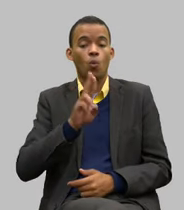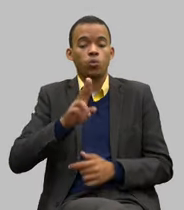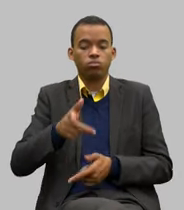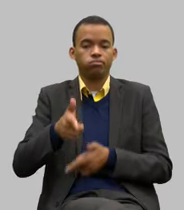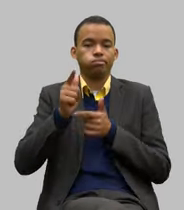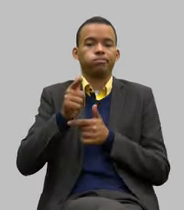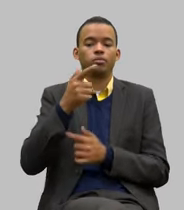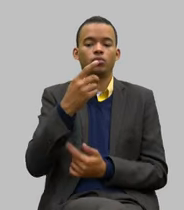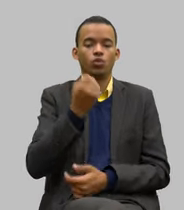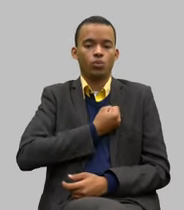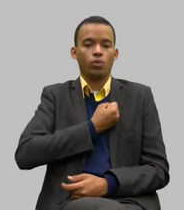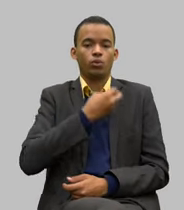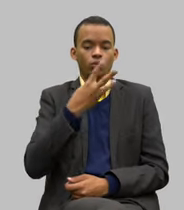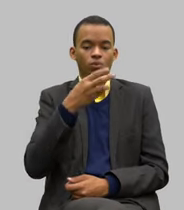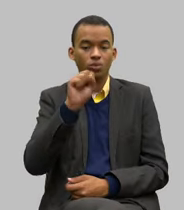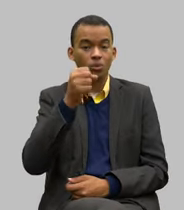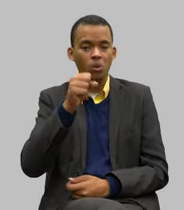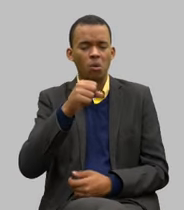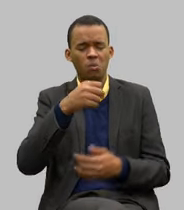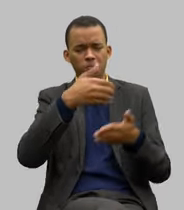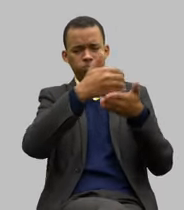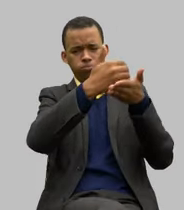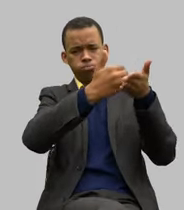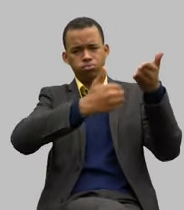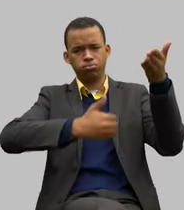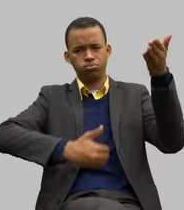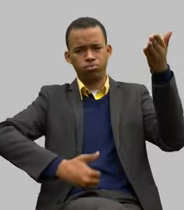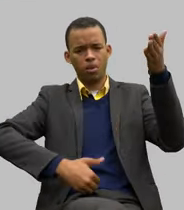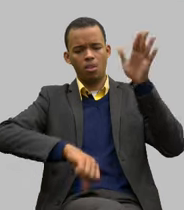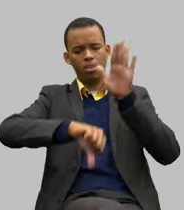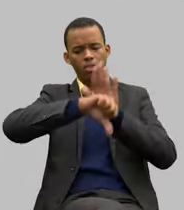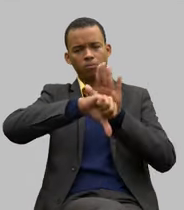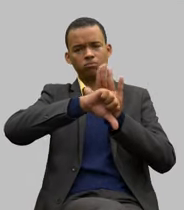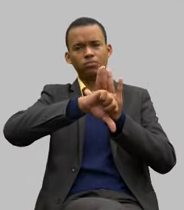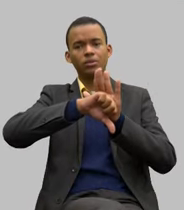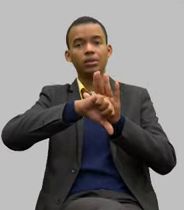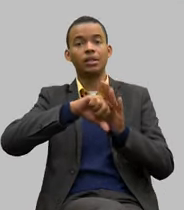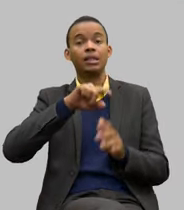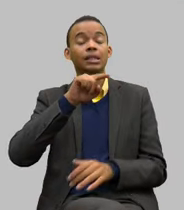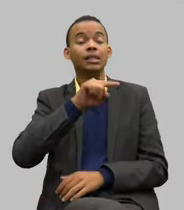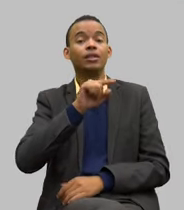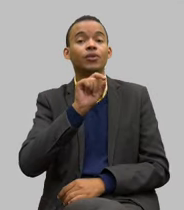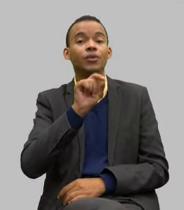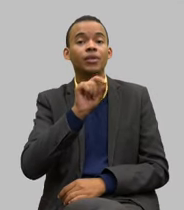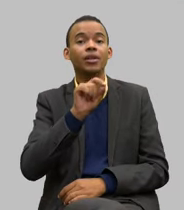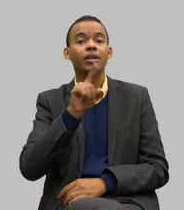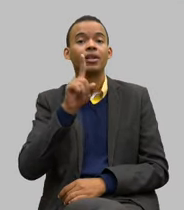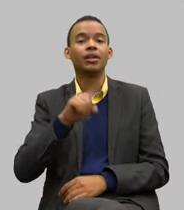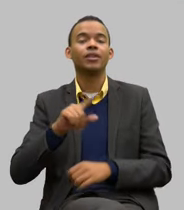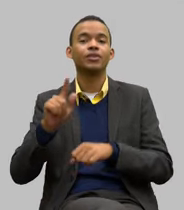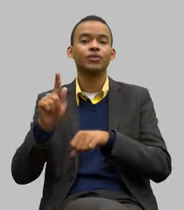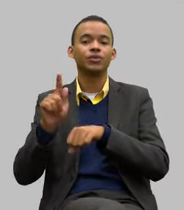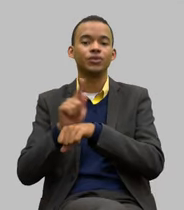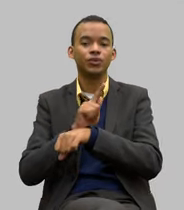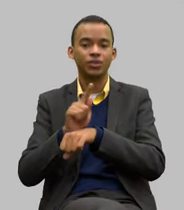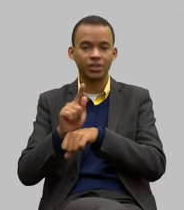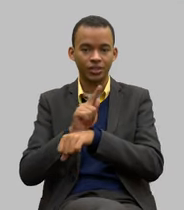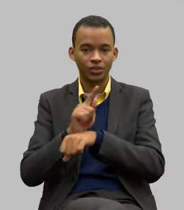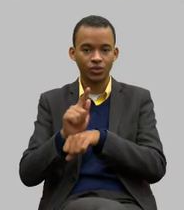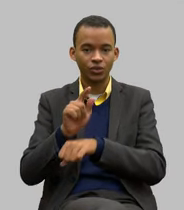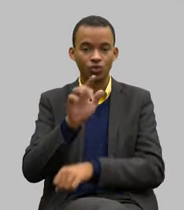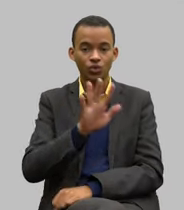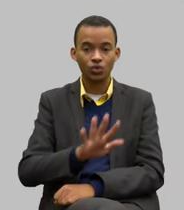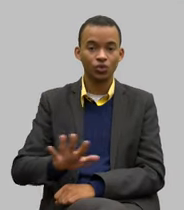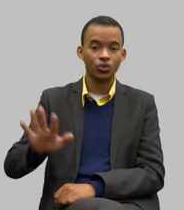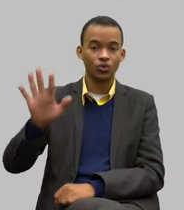MM o cara com uma ficha criminal e o que ele é ele é o gerente geral da boca de tráfego lá do bairro Cabana do